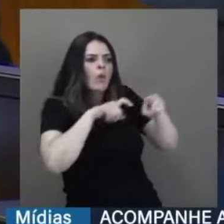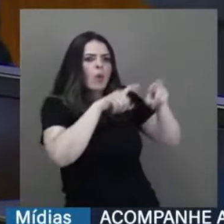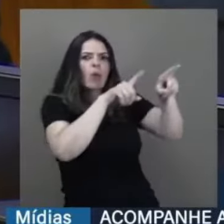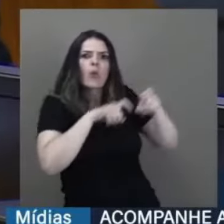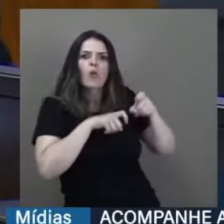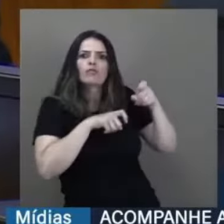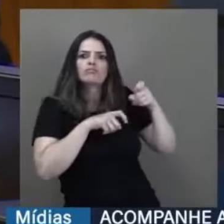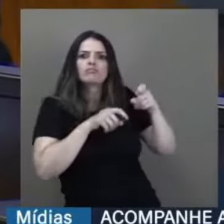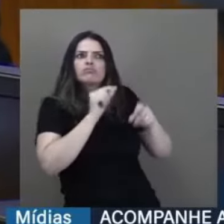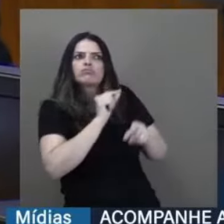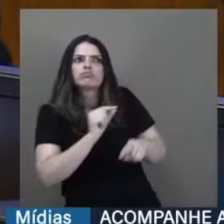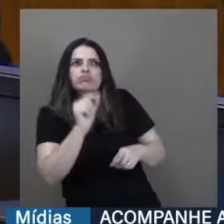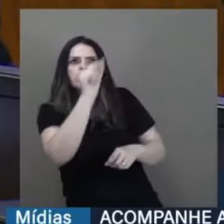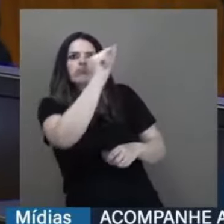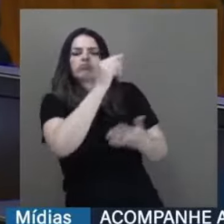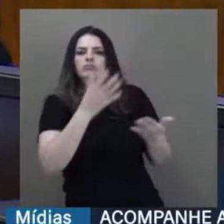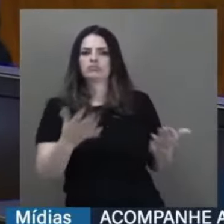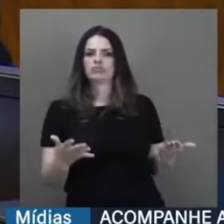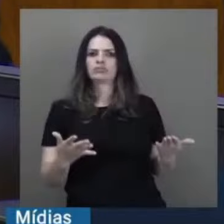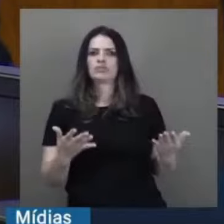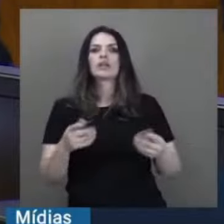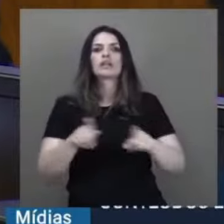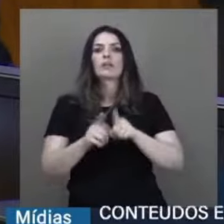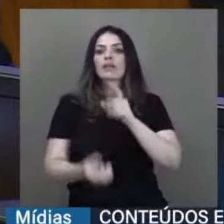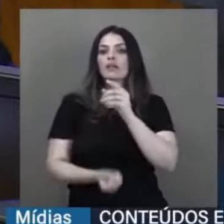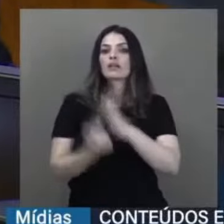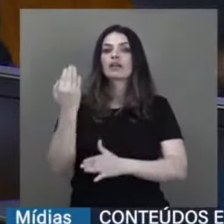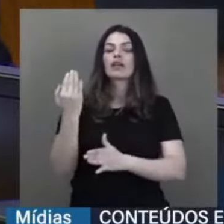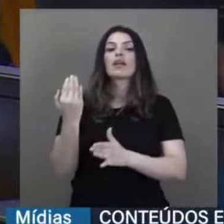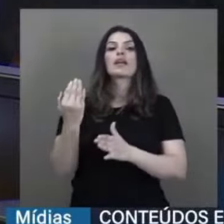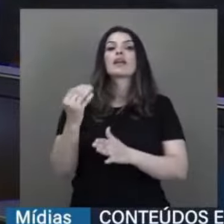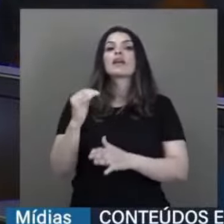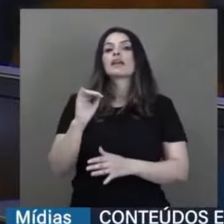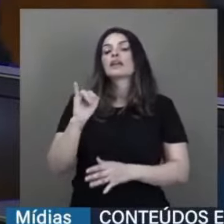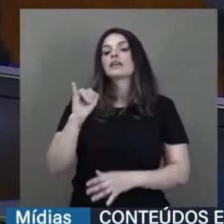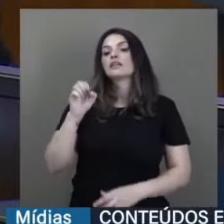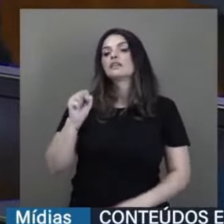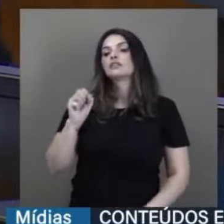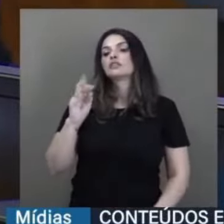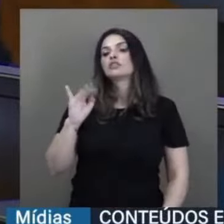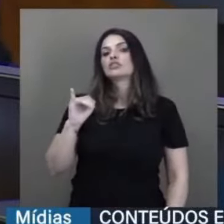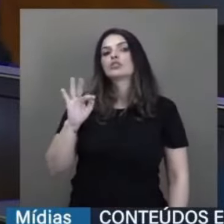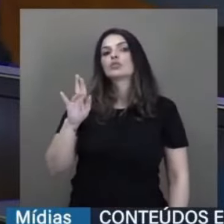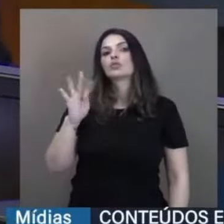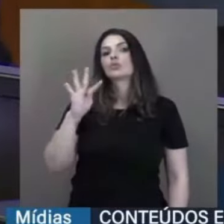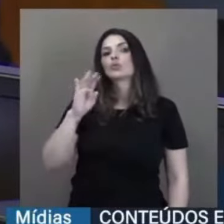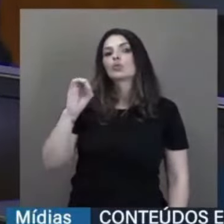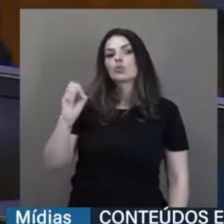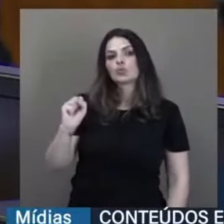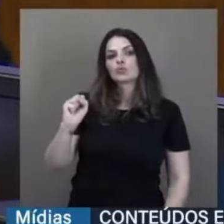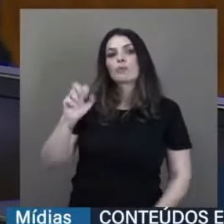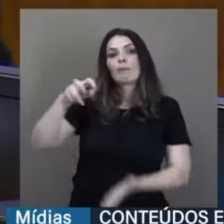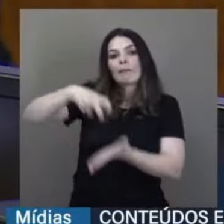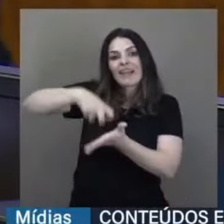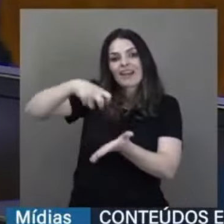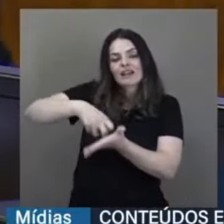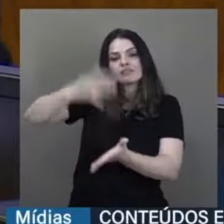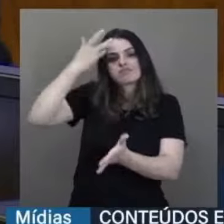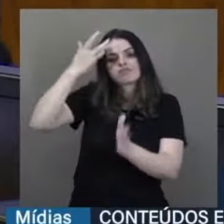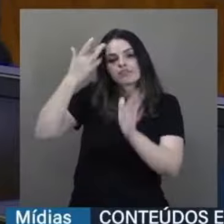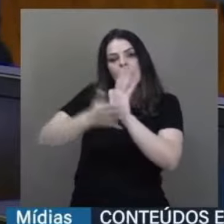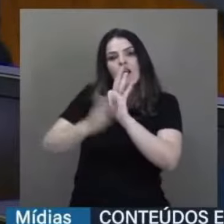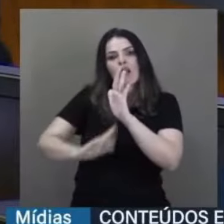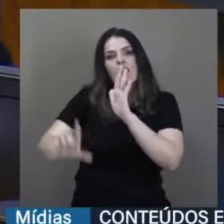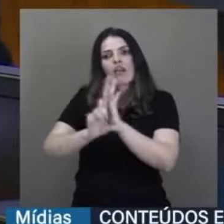para definição de institutos penais modernos e sobretudo eficientes capazes